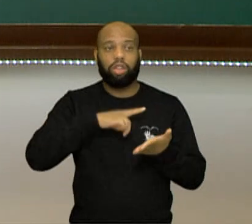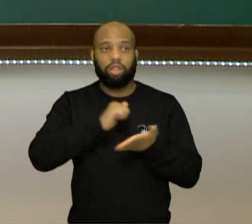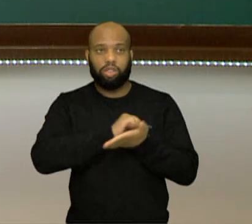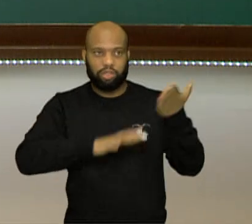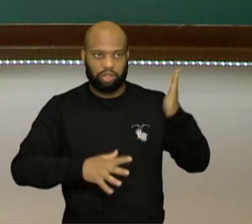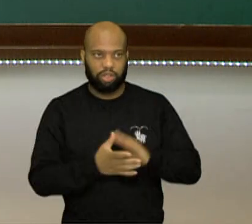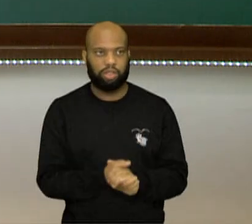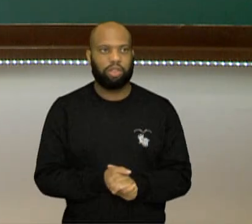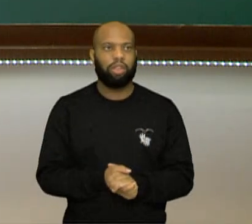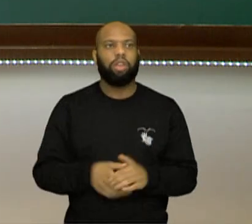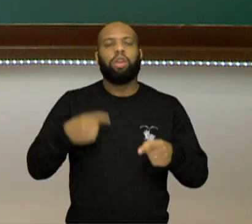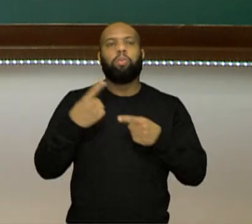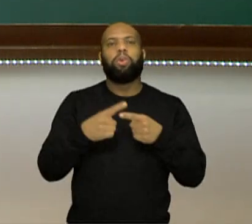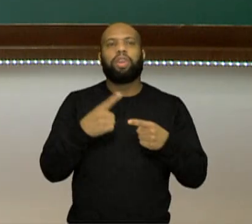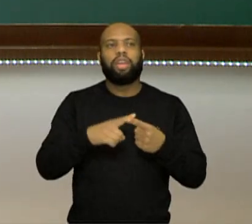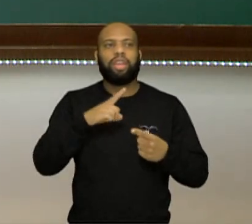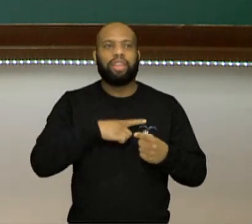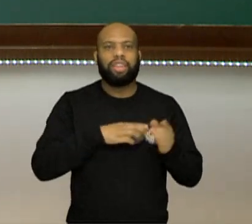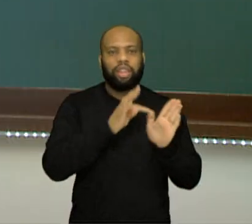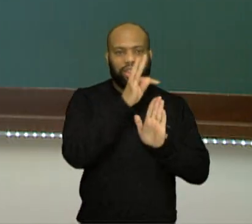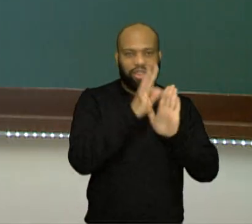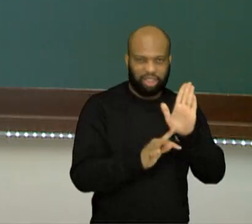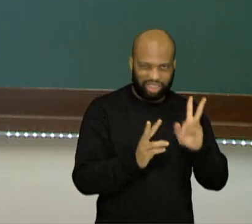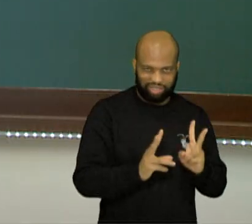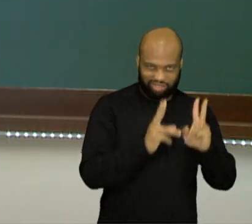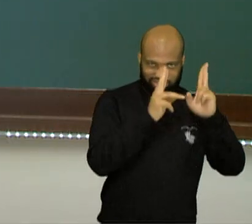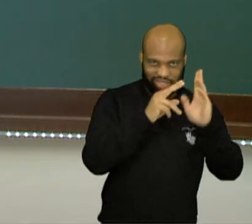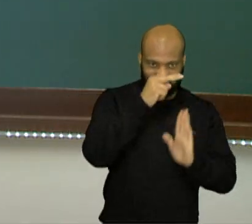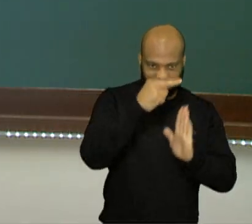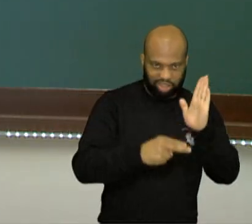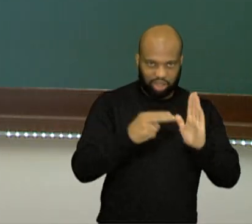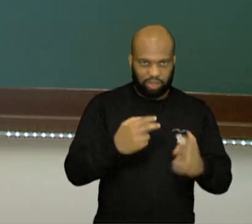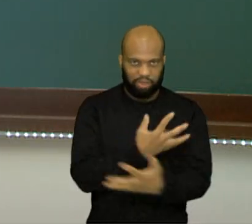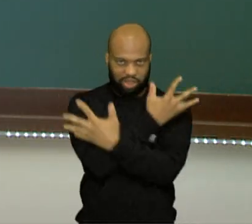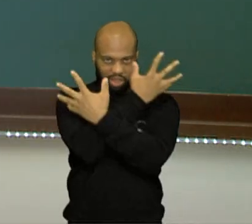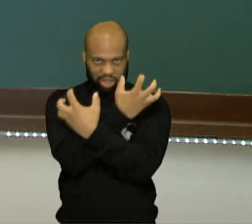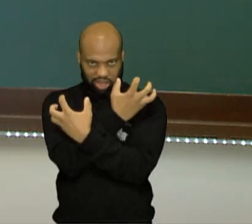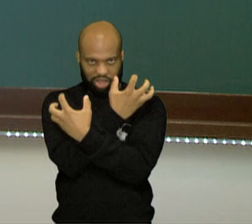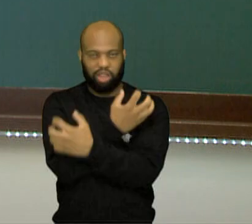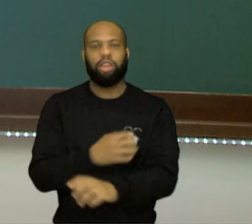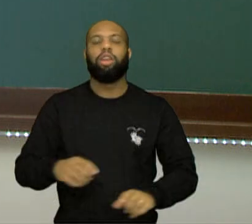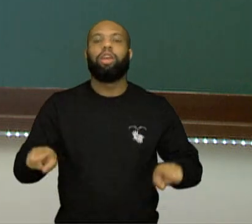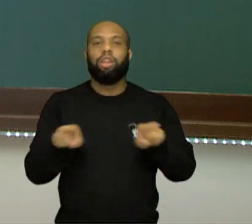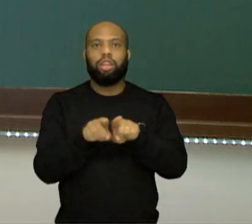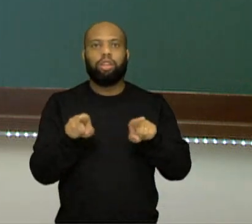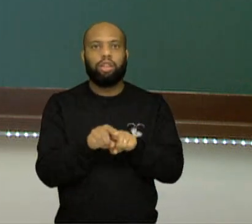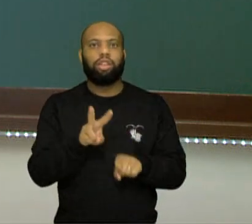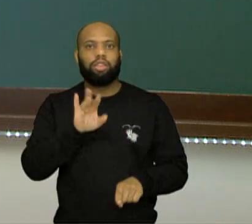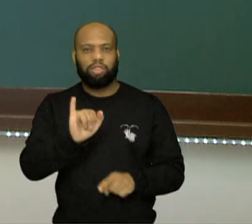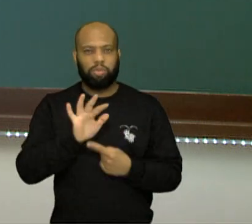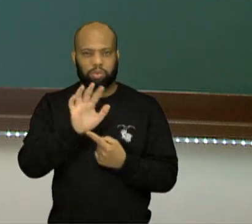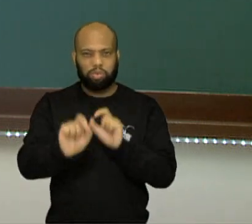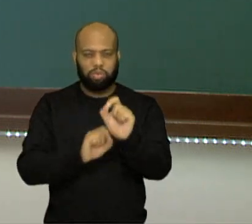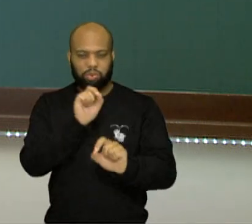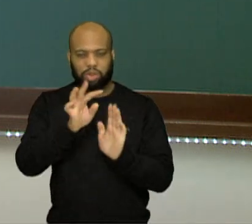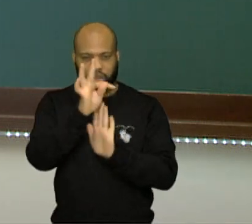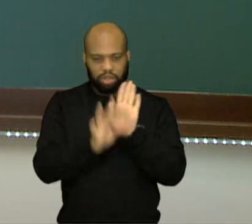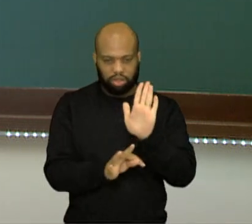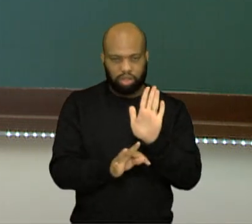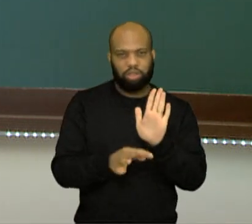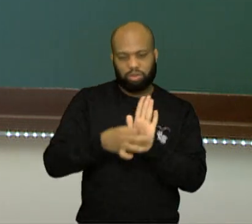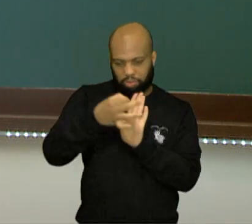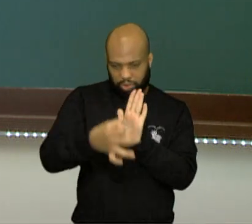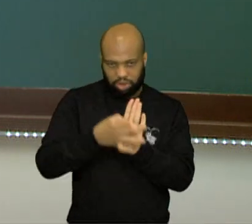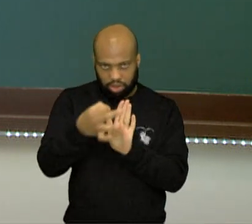Por que então os trechos que nós lemos do Pantera Negra vai exemplificar uma resenha crítica e os